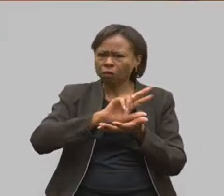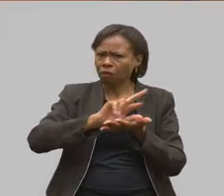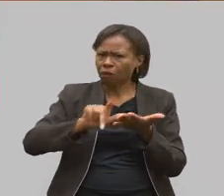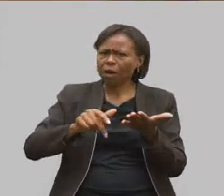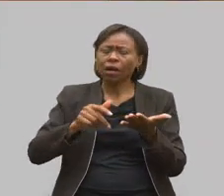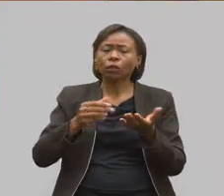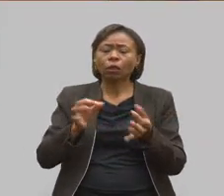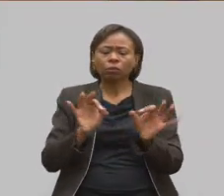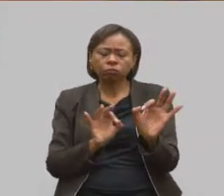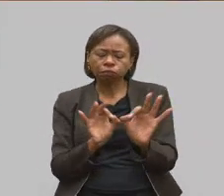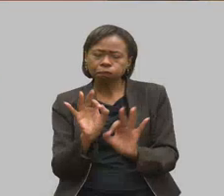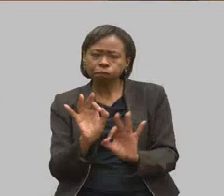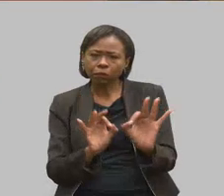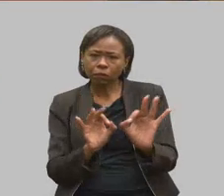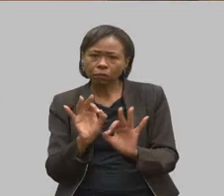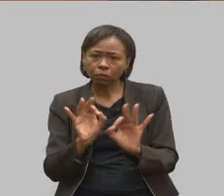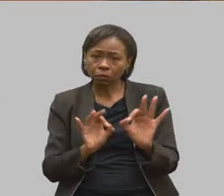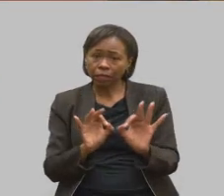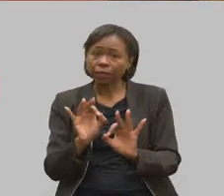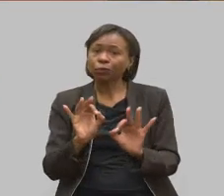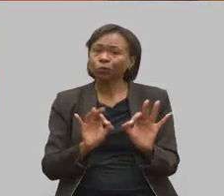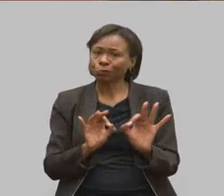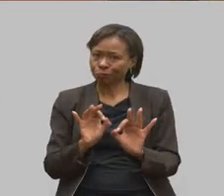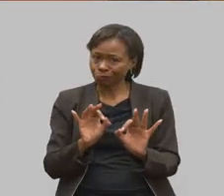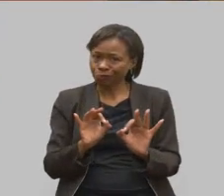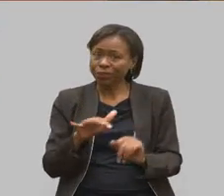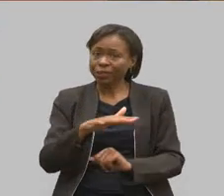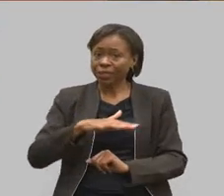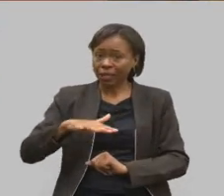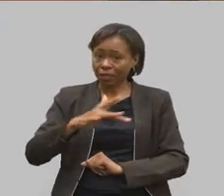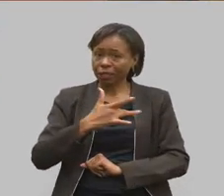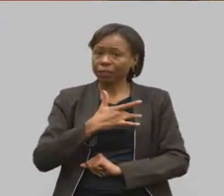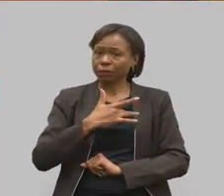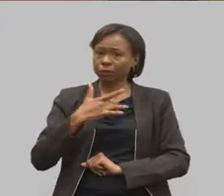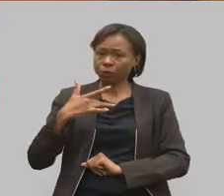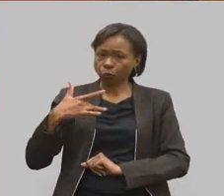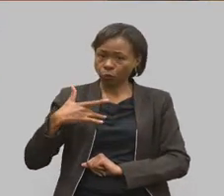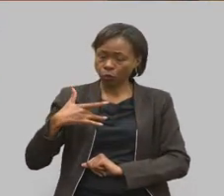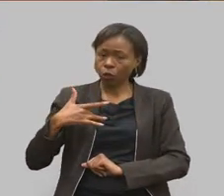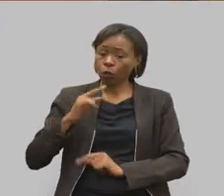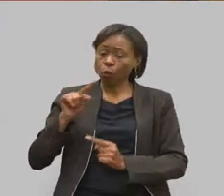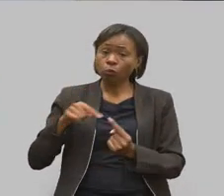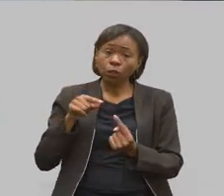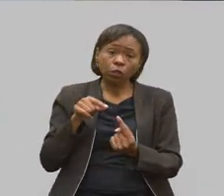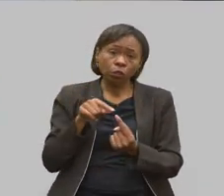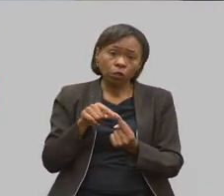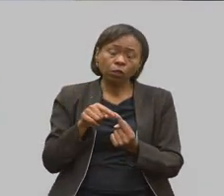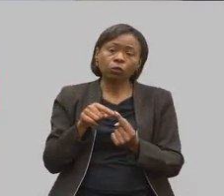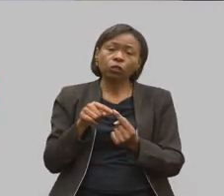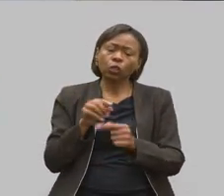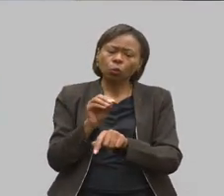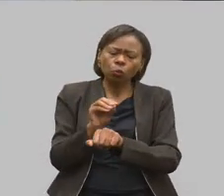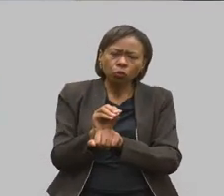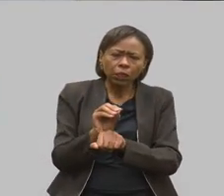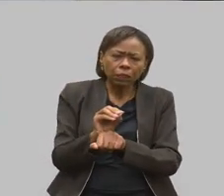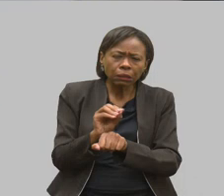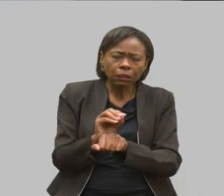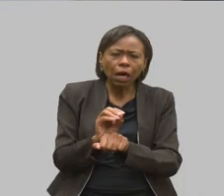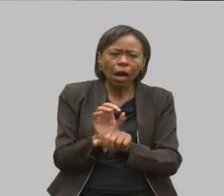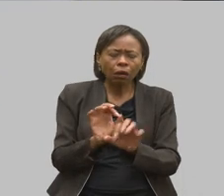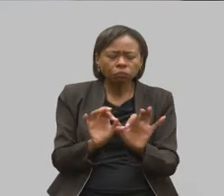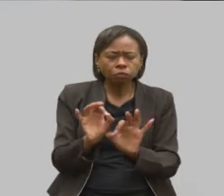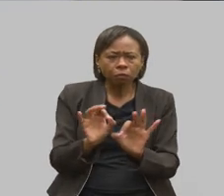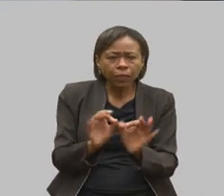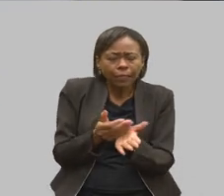planejamento de saúde pública para cuidar disso desde o começo e